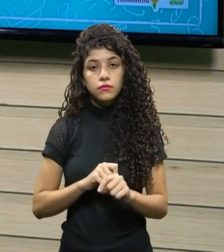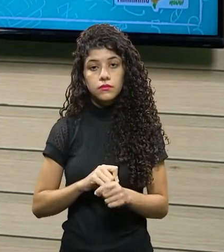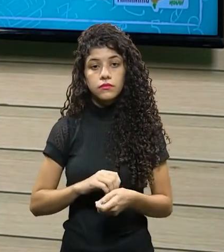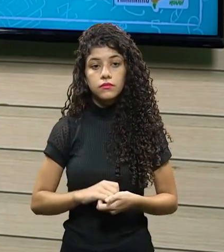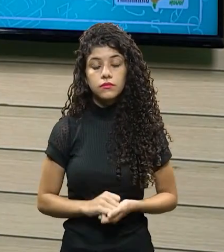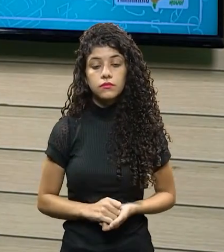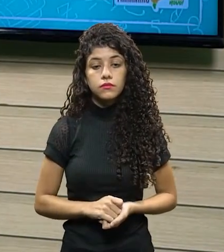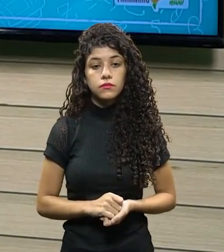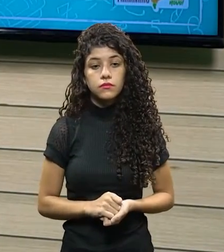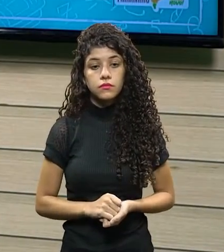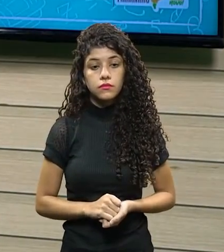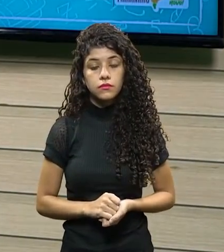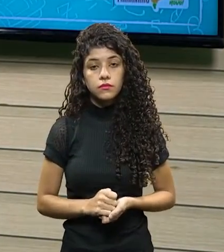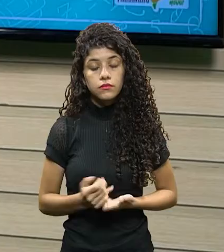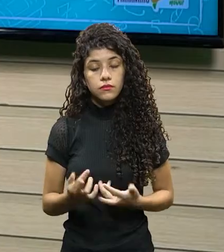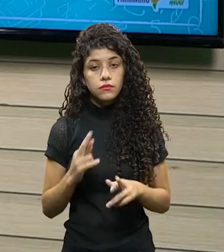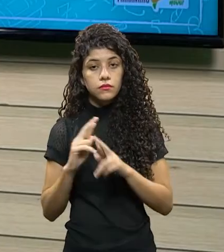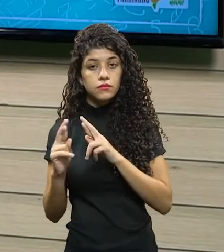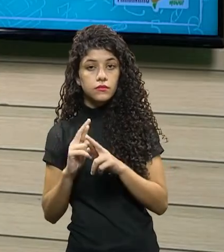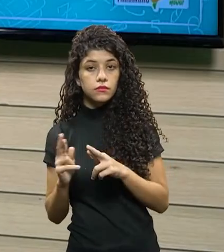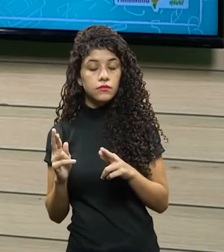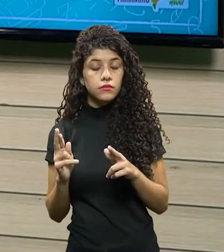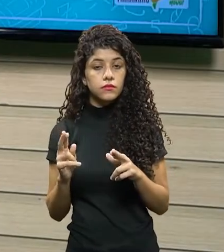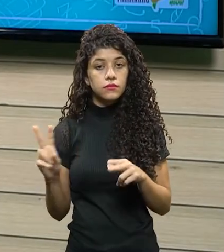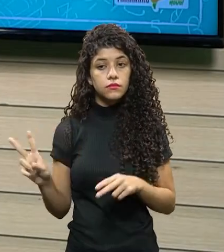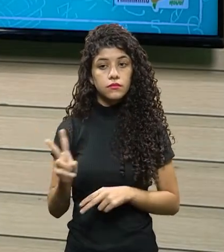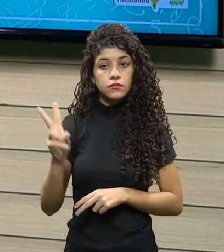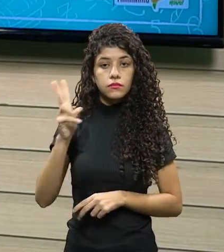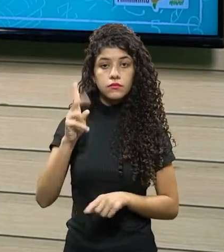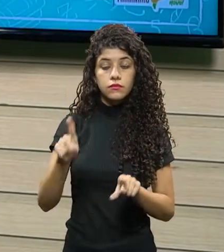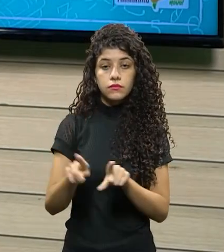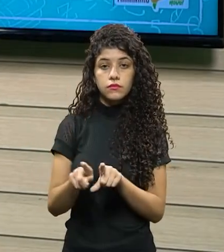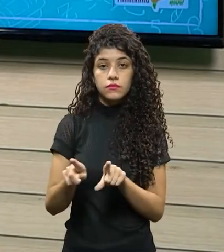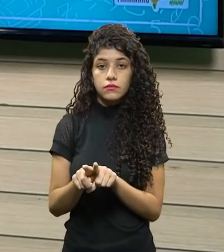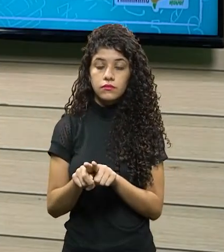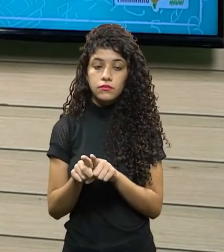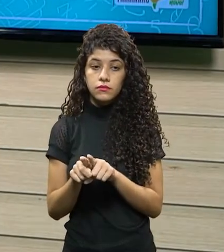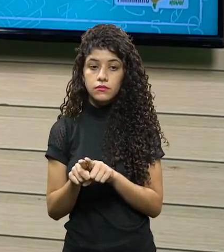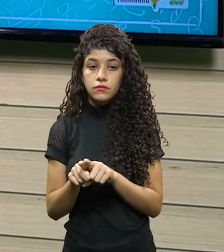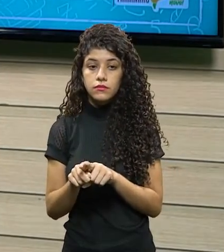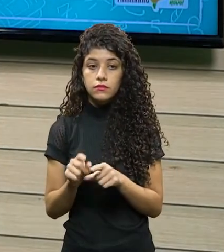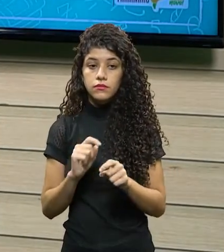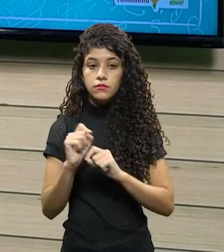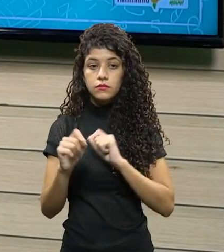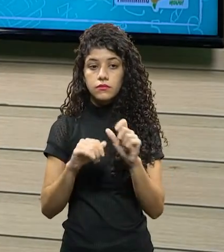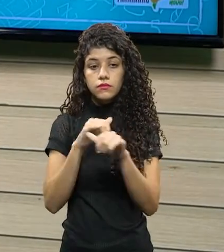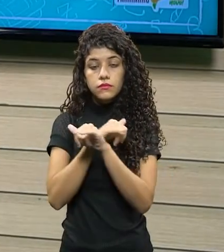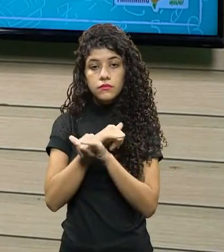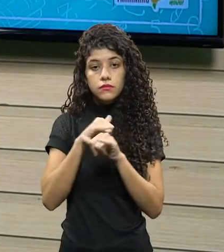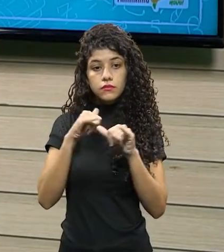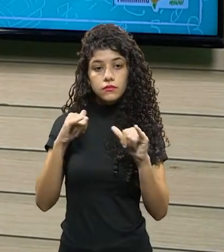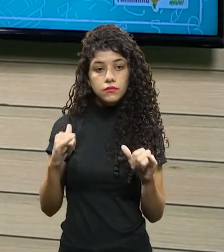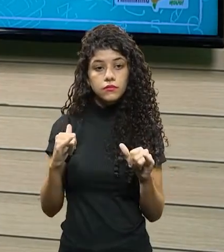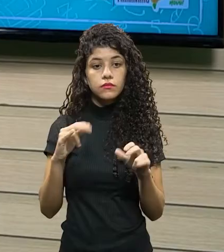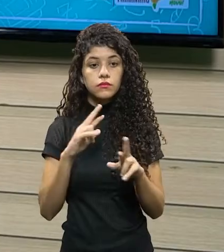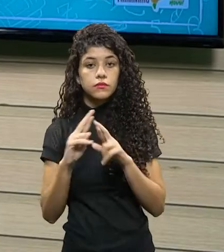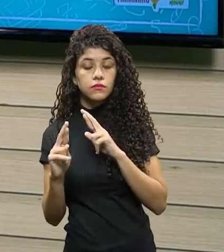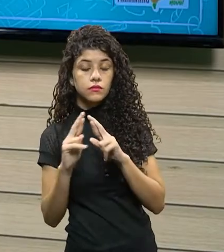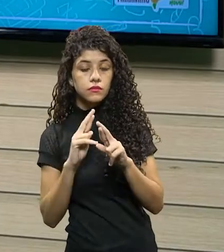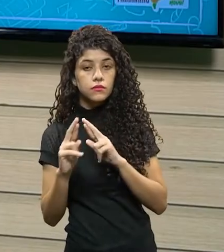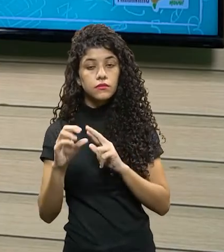de custo relacionado a preço de vendas e também a avaliação de estoque, informações para a administração relacionada